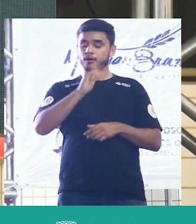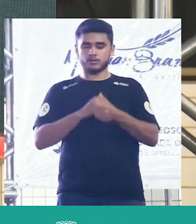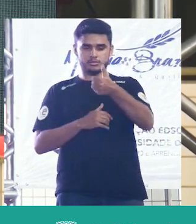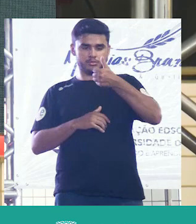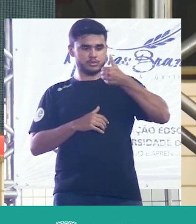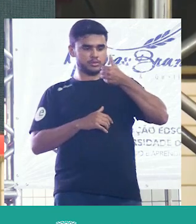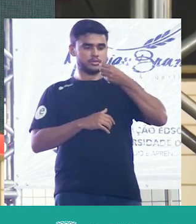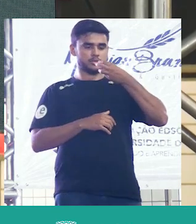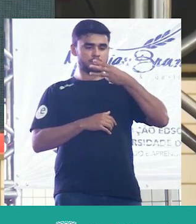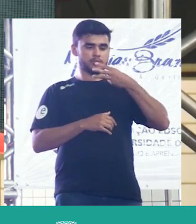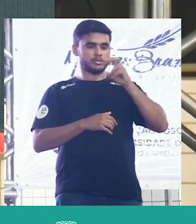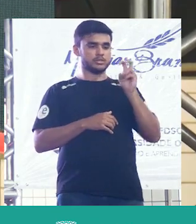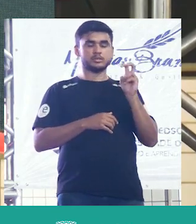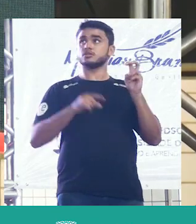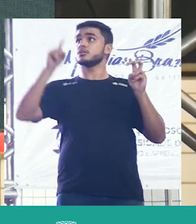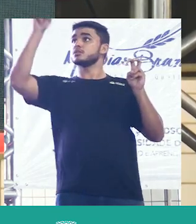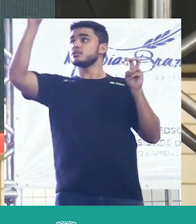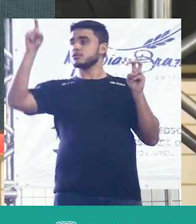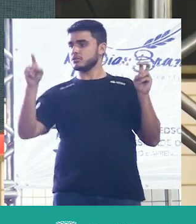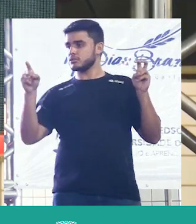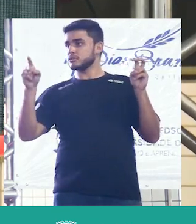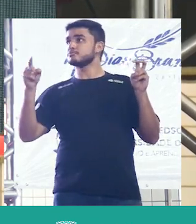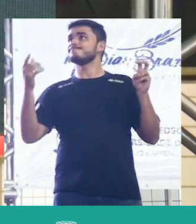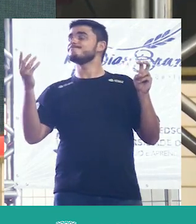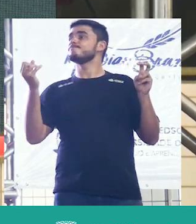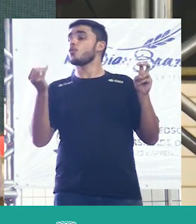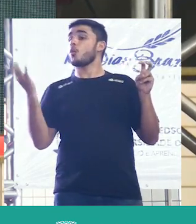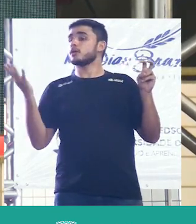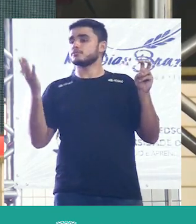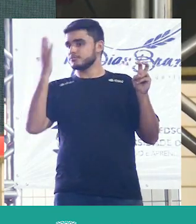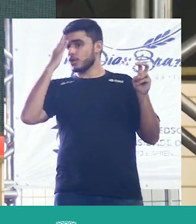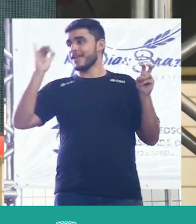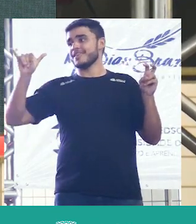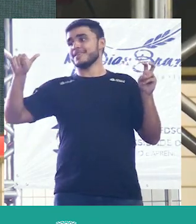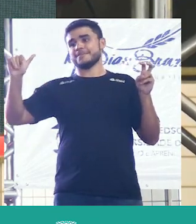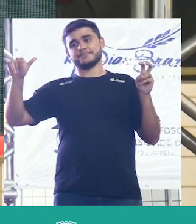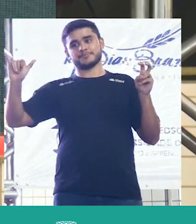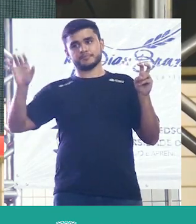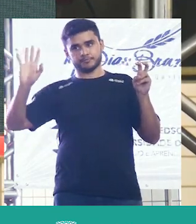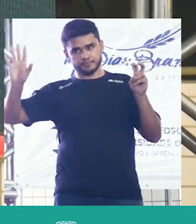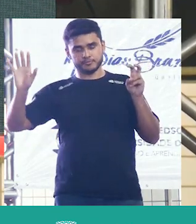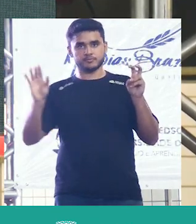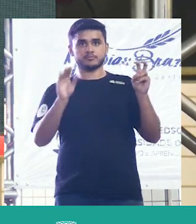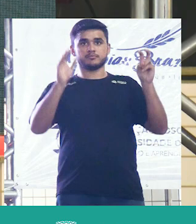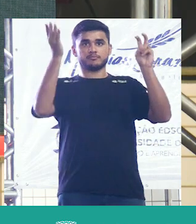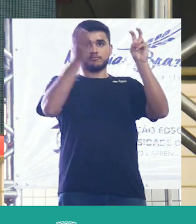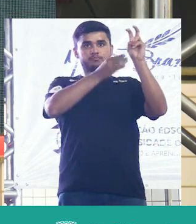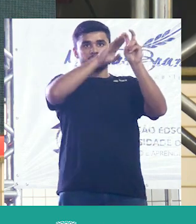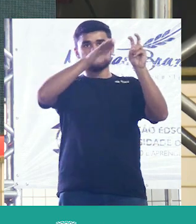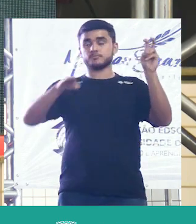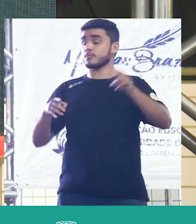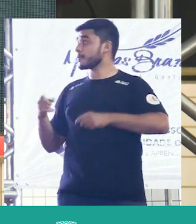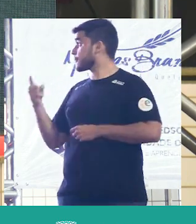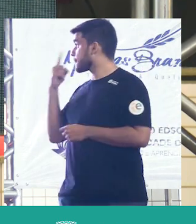eu vou precisar de Y. E esse Y vai dar 675